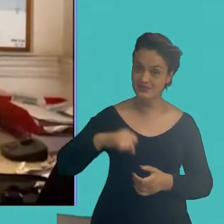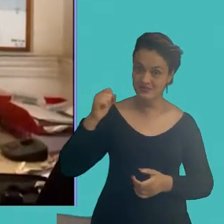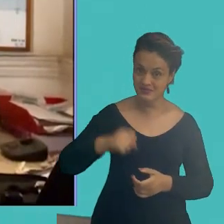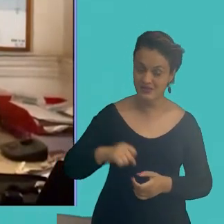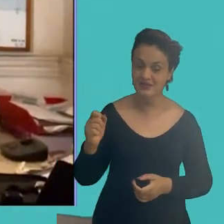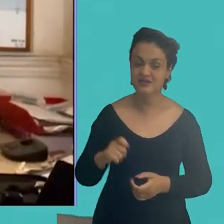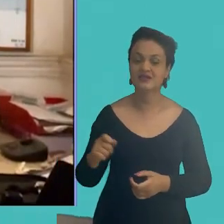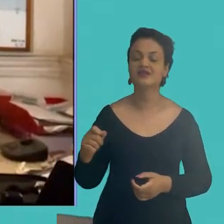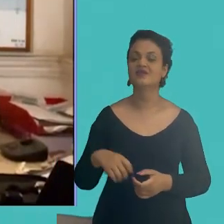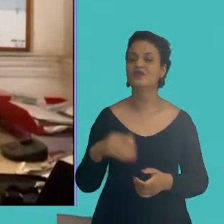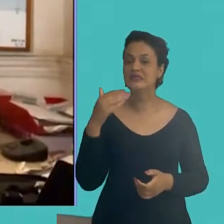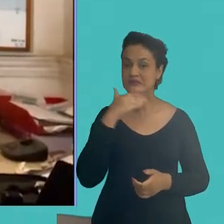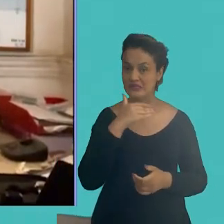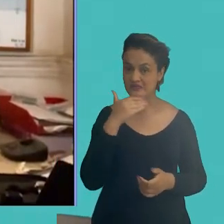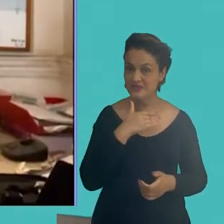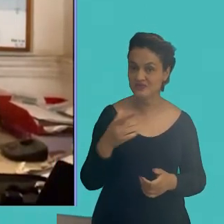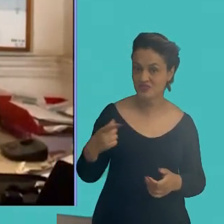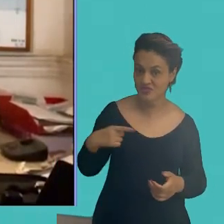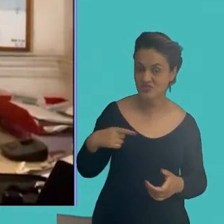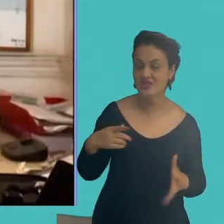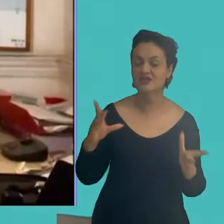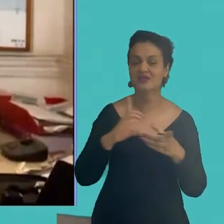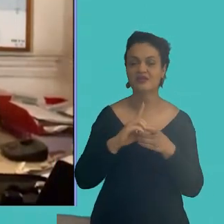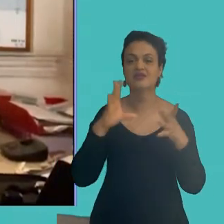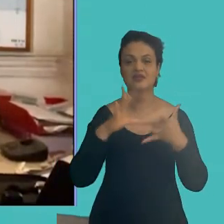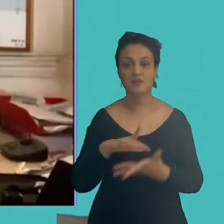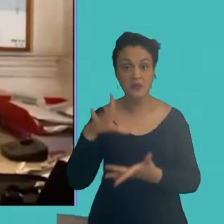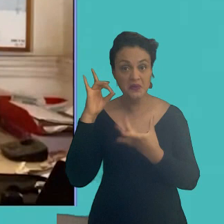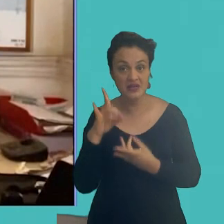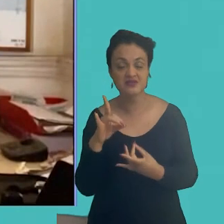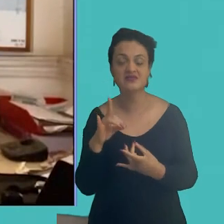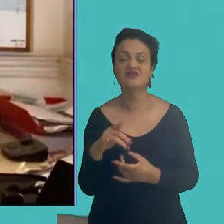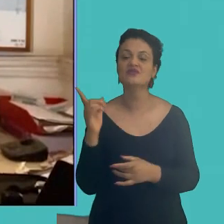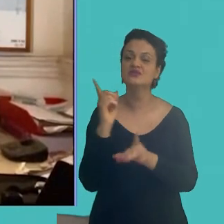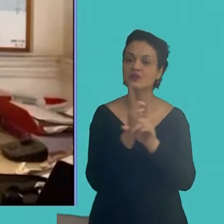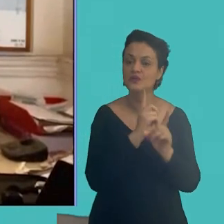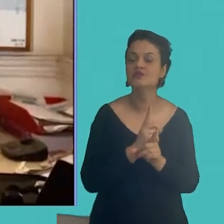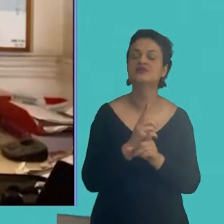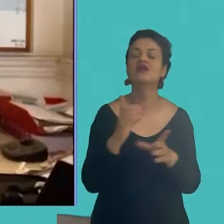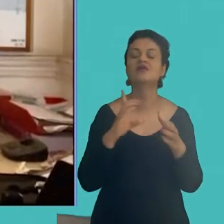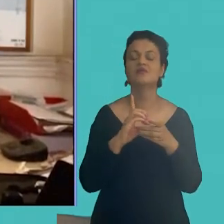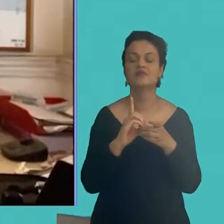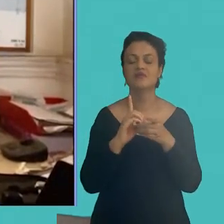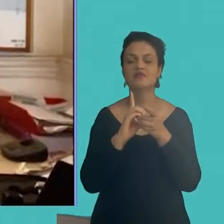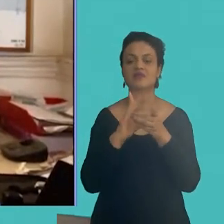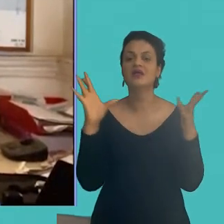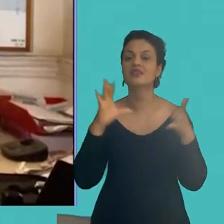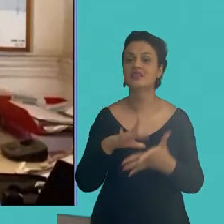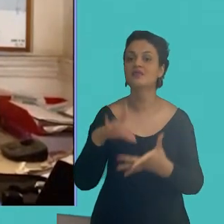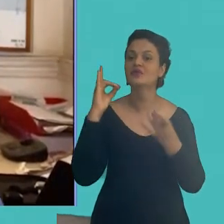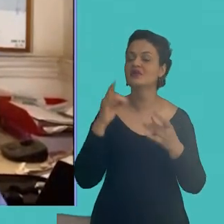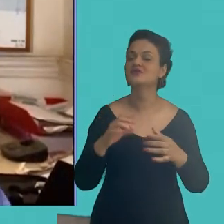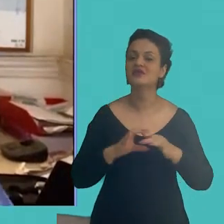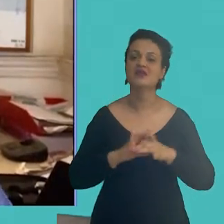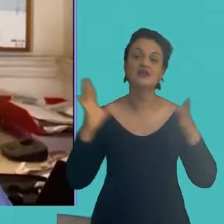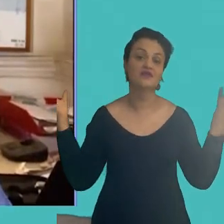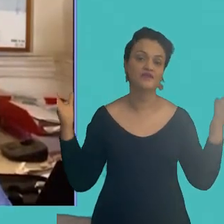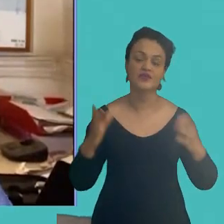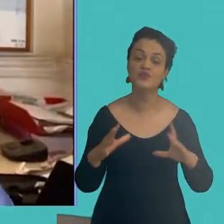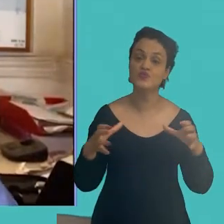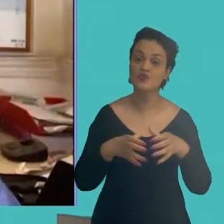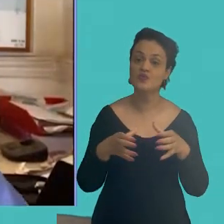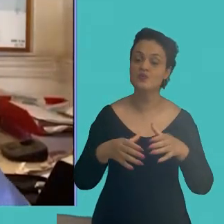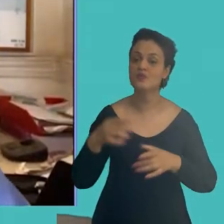possa encontrar na nossa democracia, no nosso sistema, vivemos numa democracia aberta na qual os grupos políticos vão